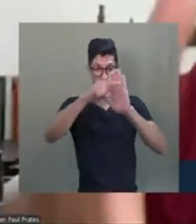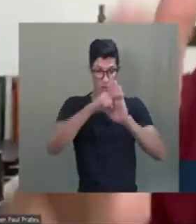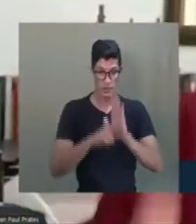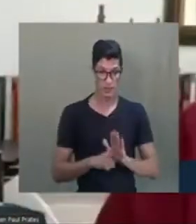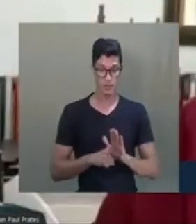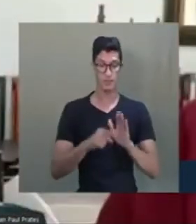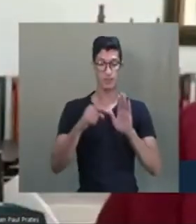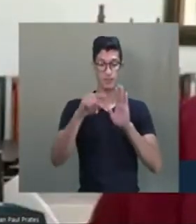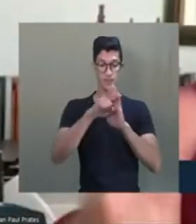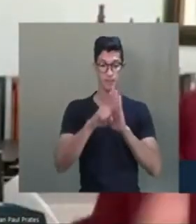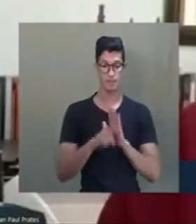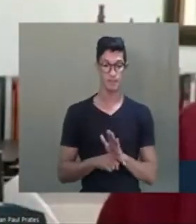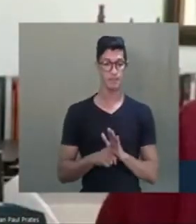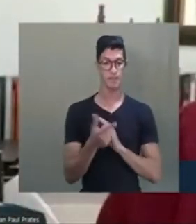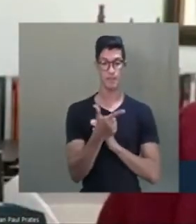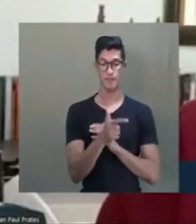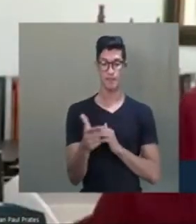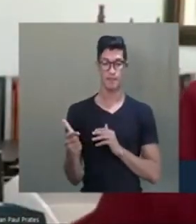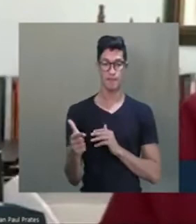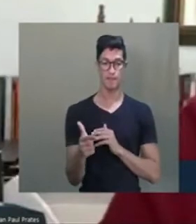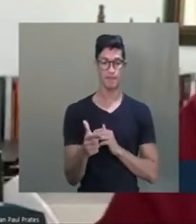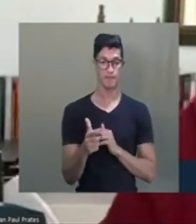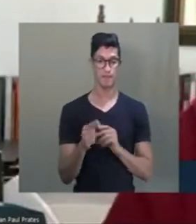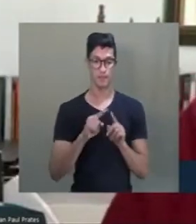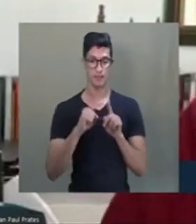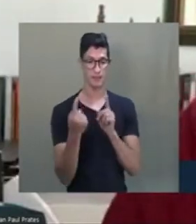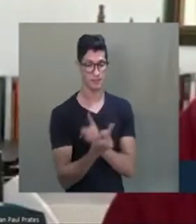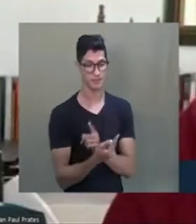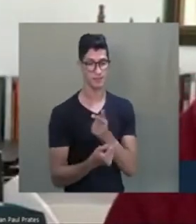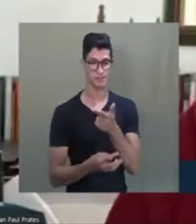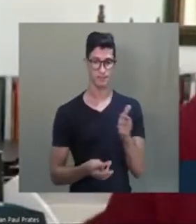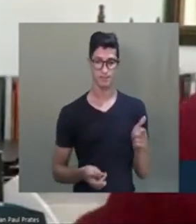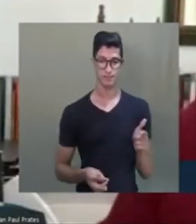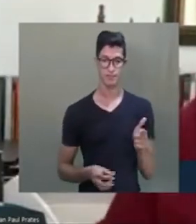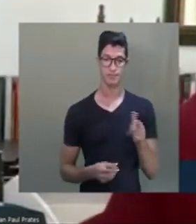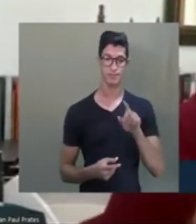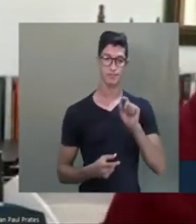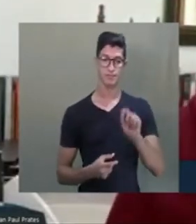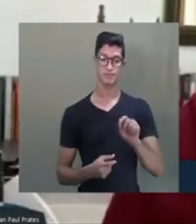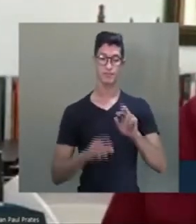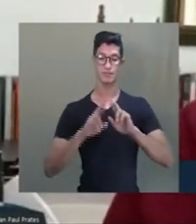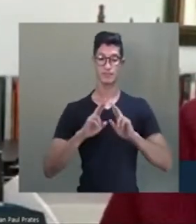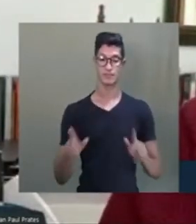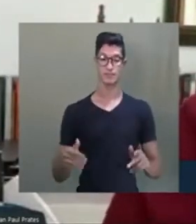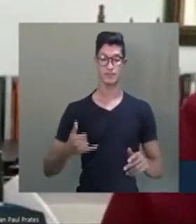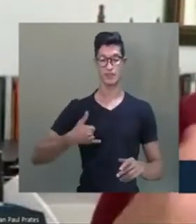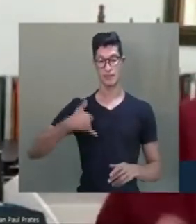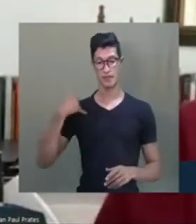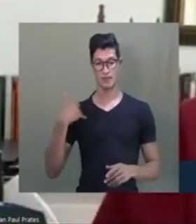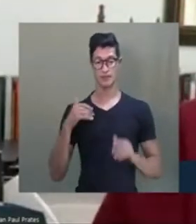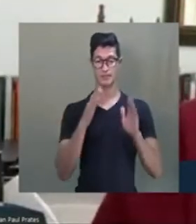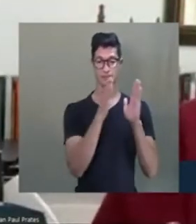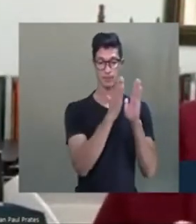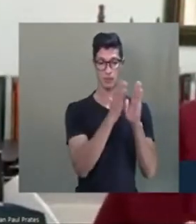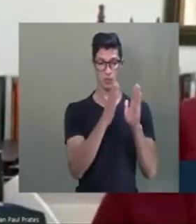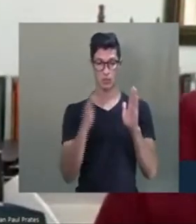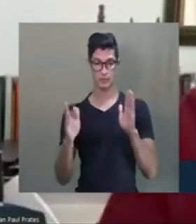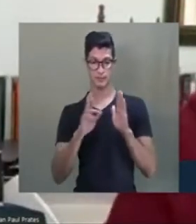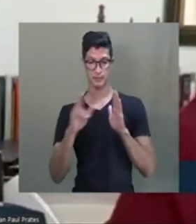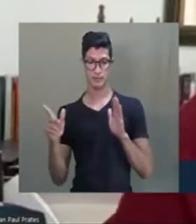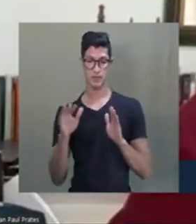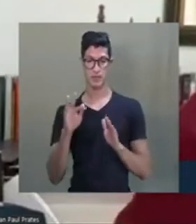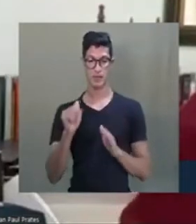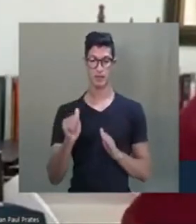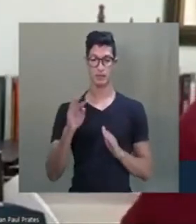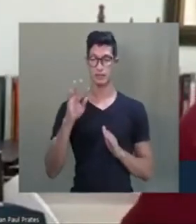E o item não foi contraditado. A questão da diferença das idades, da cronologia diferente e do